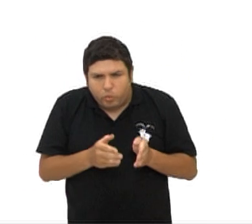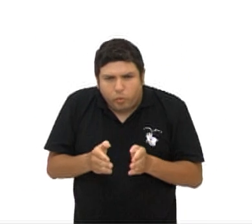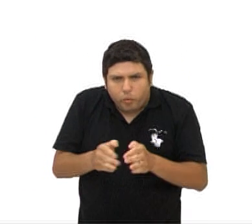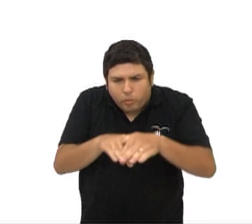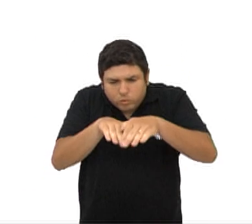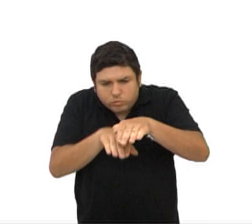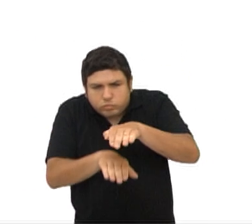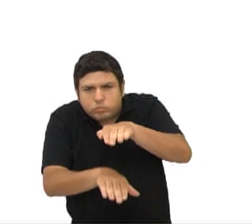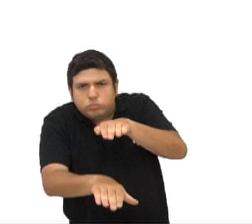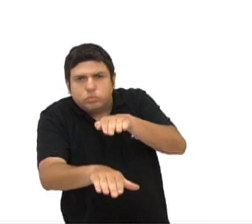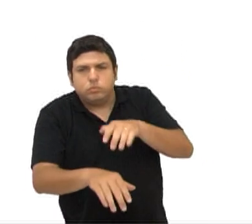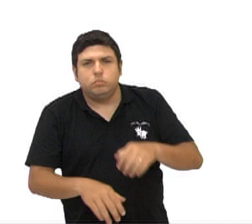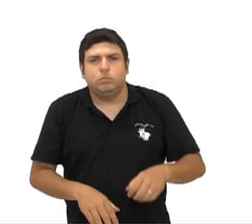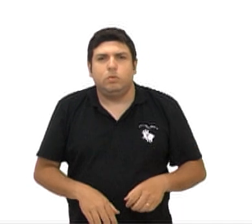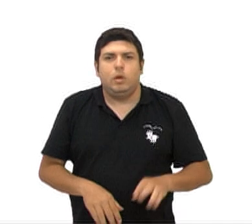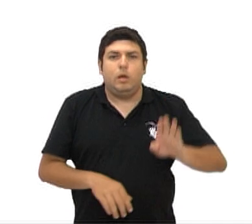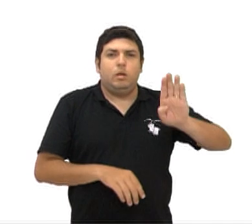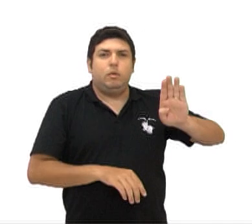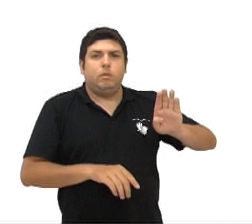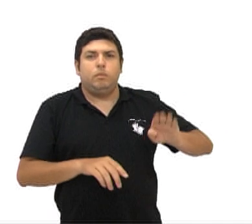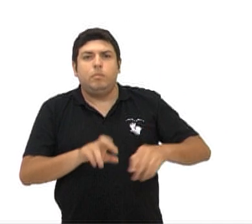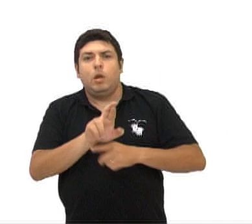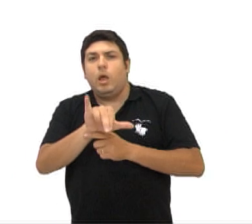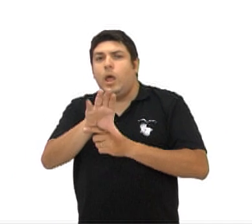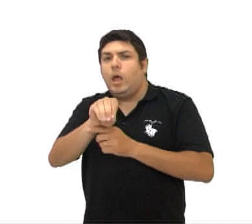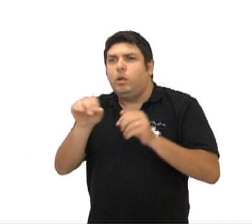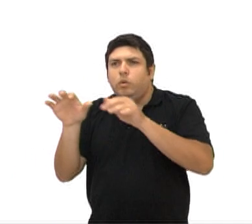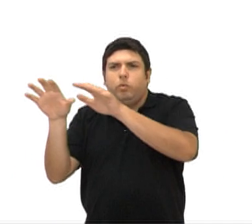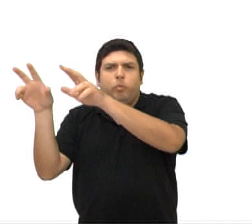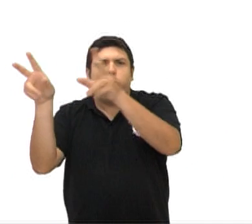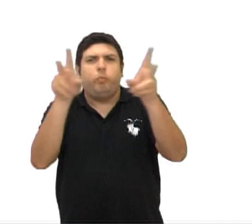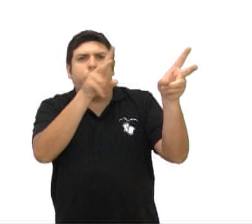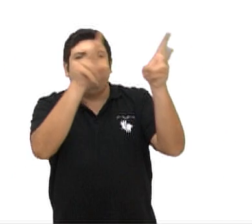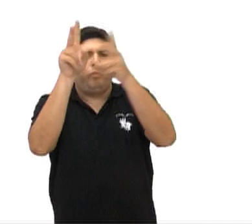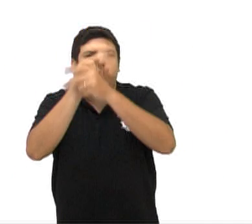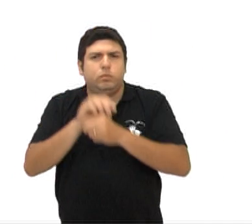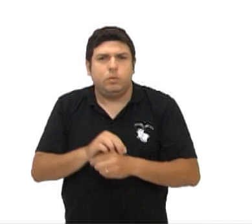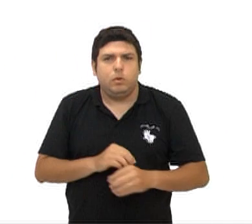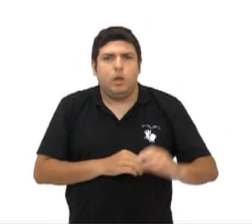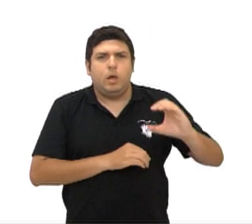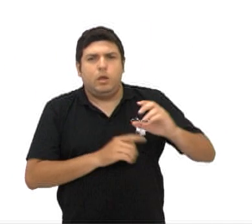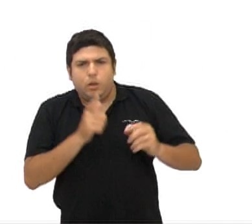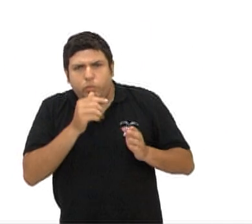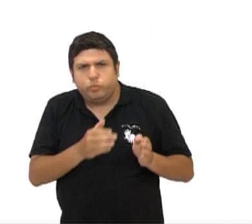B, rios voadores, letra C, correntes oceânicas ou letra